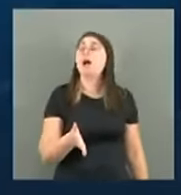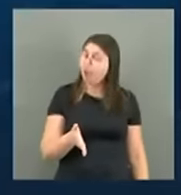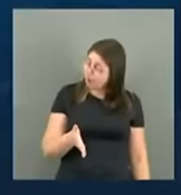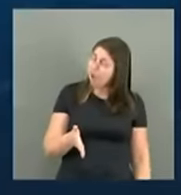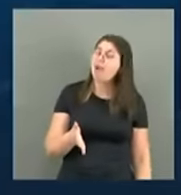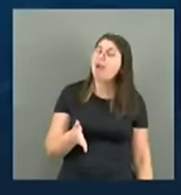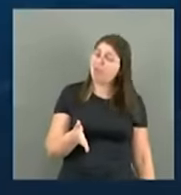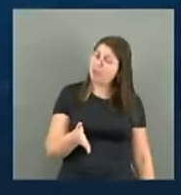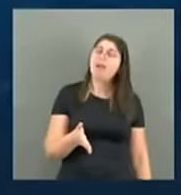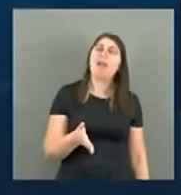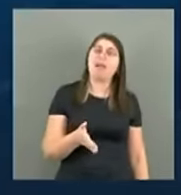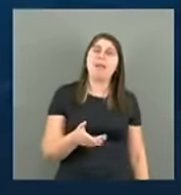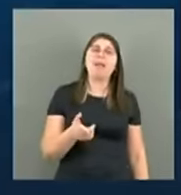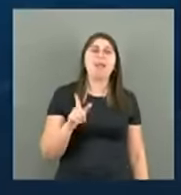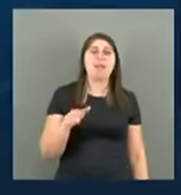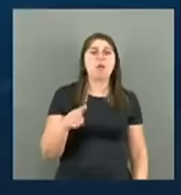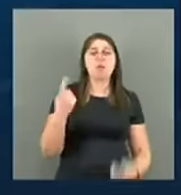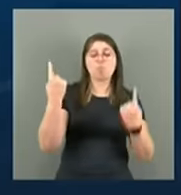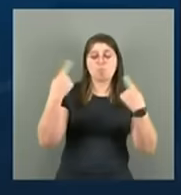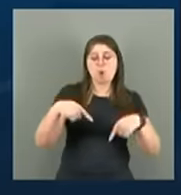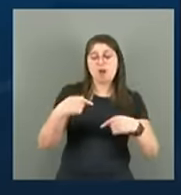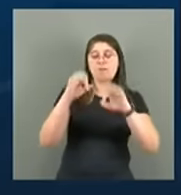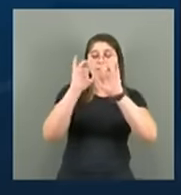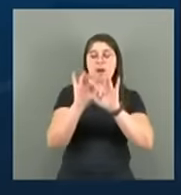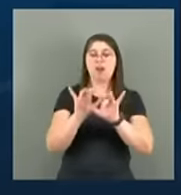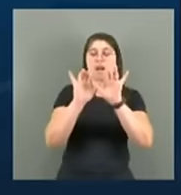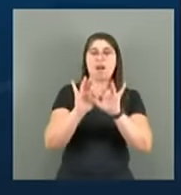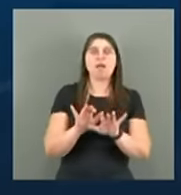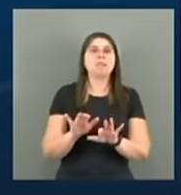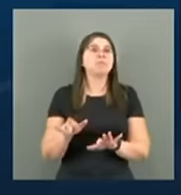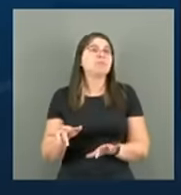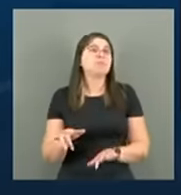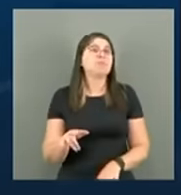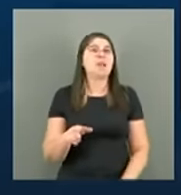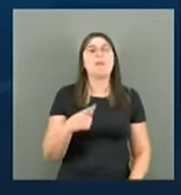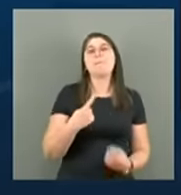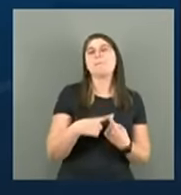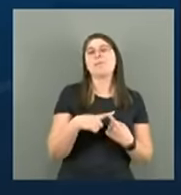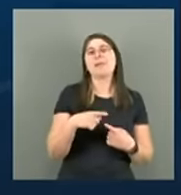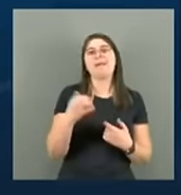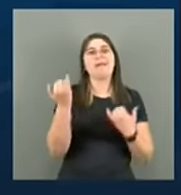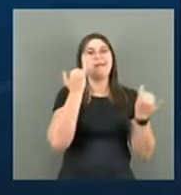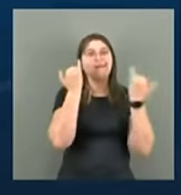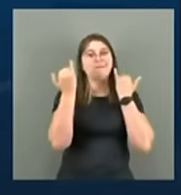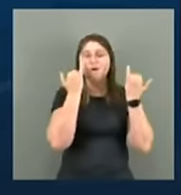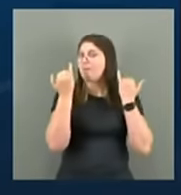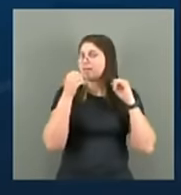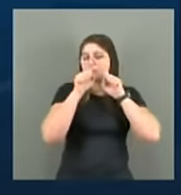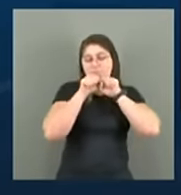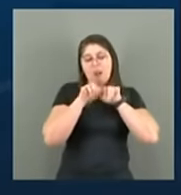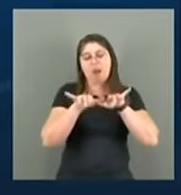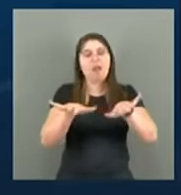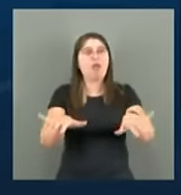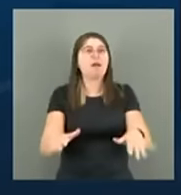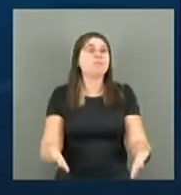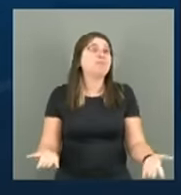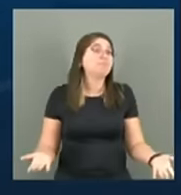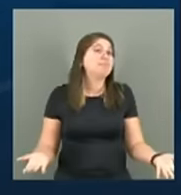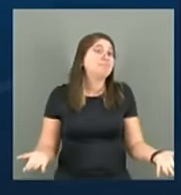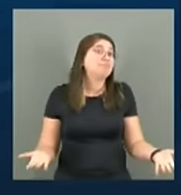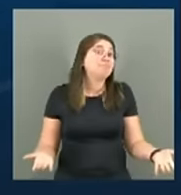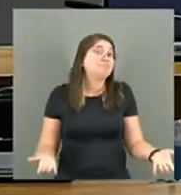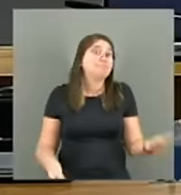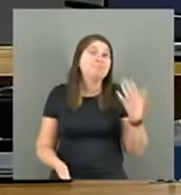Resultados. Eu coloco lá... Entende? Até porque você sabe que informação, ela corre. Então você